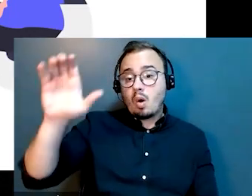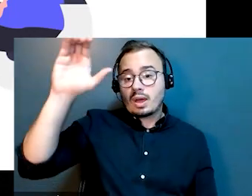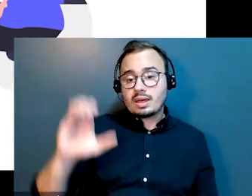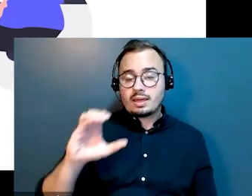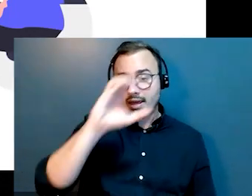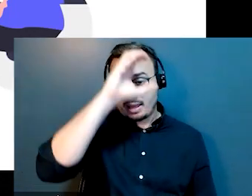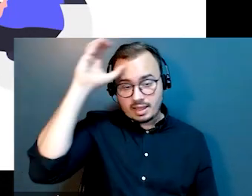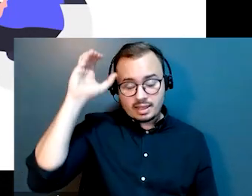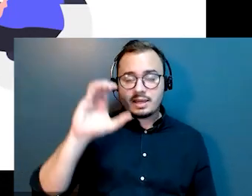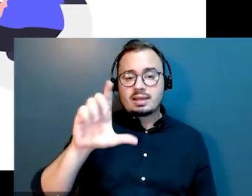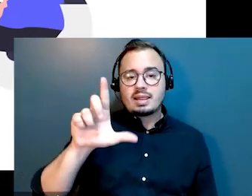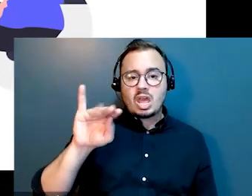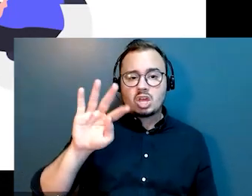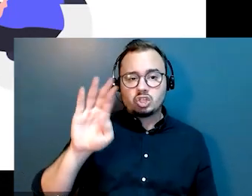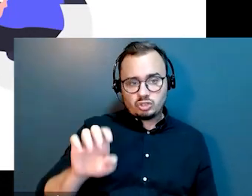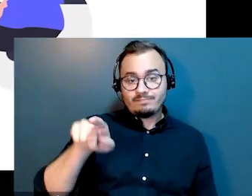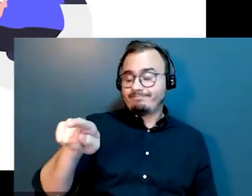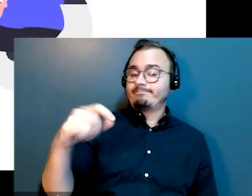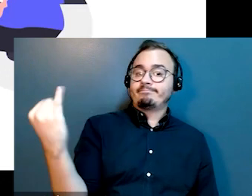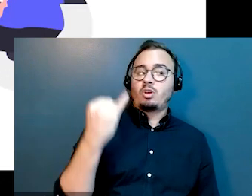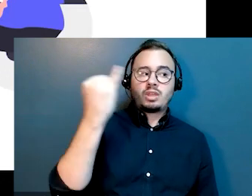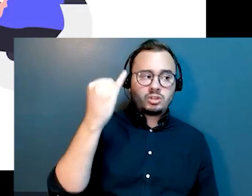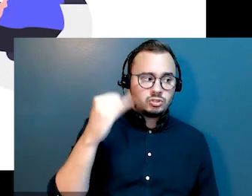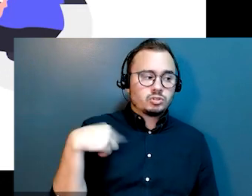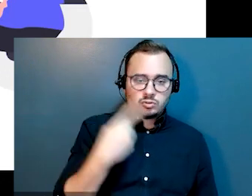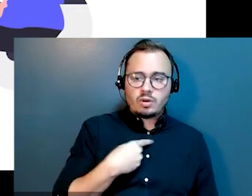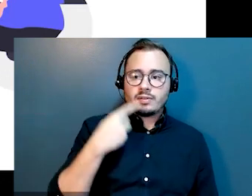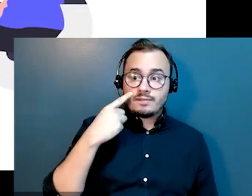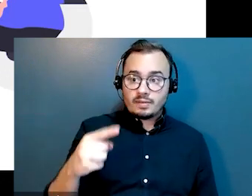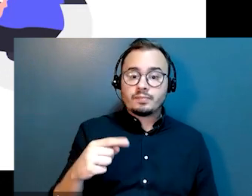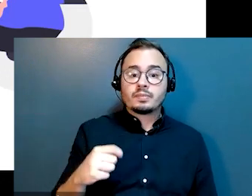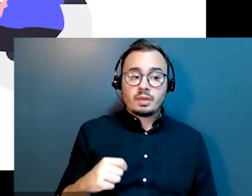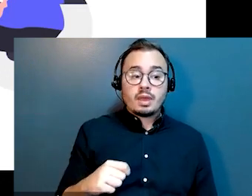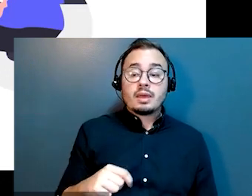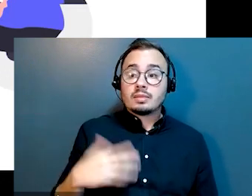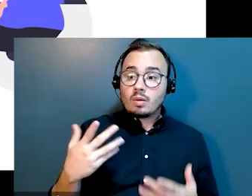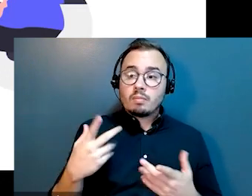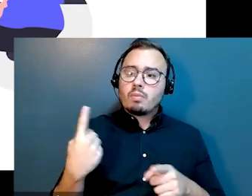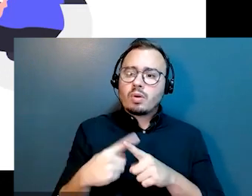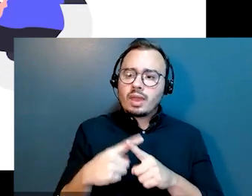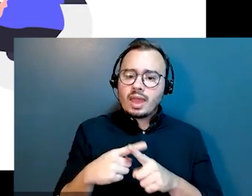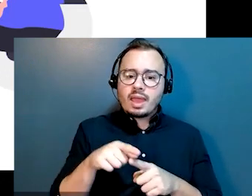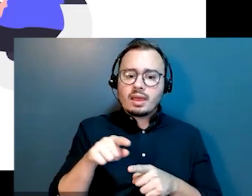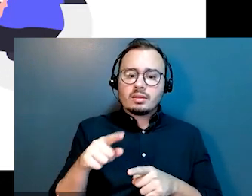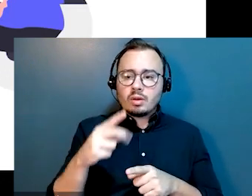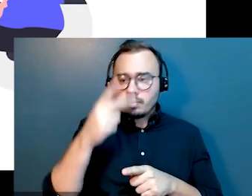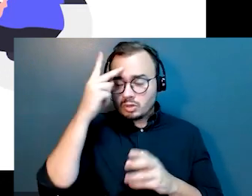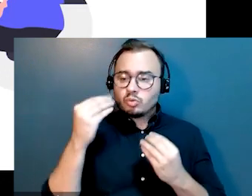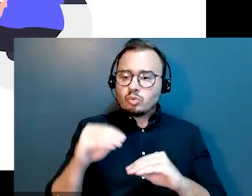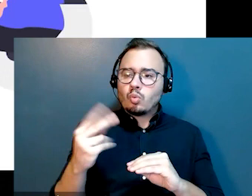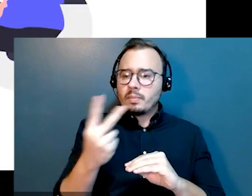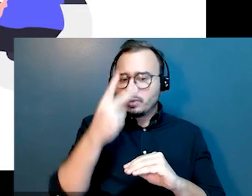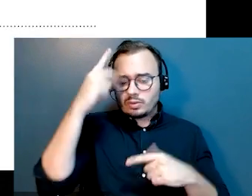e não vejam ele como algo que vai só perder tempo. Por que que ele colocaria 2 pessoas para fazer o trabalho de uma? Podem